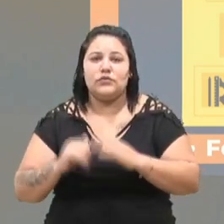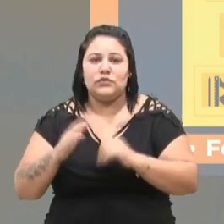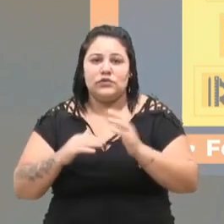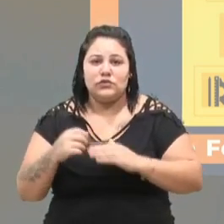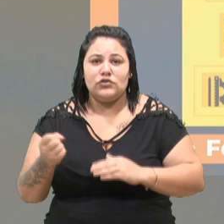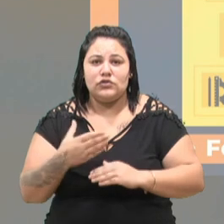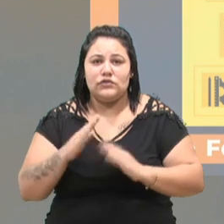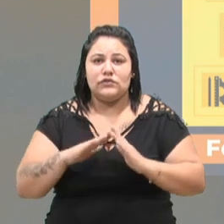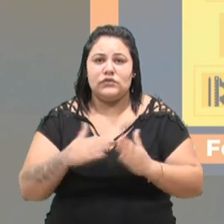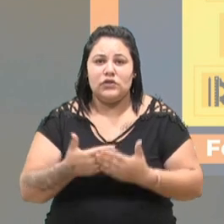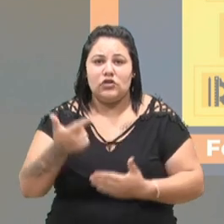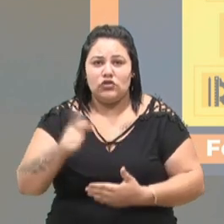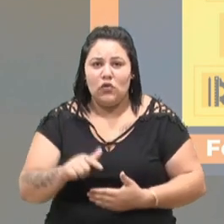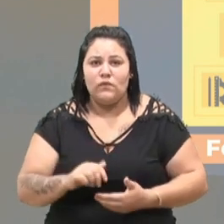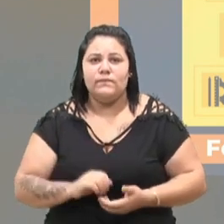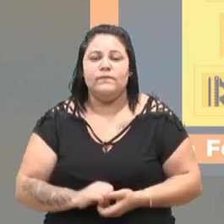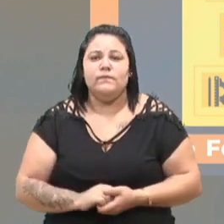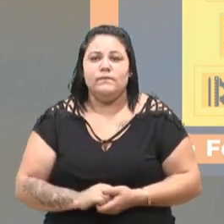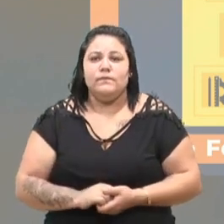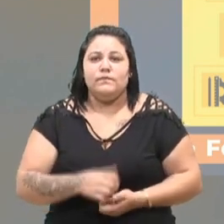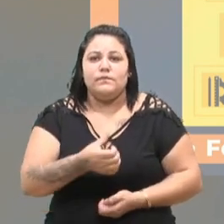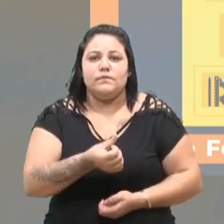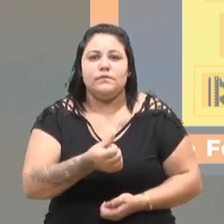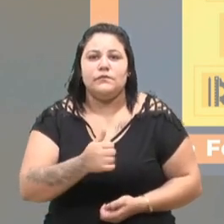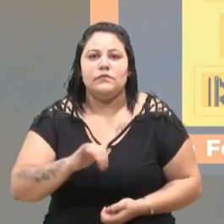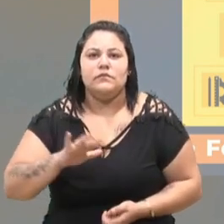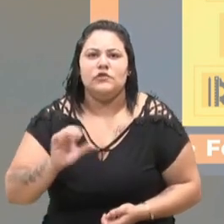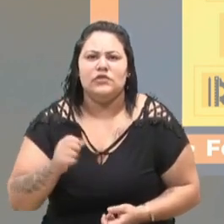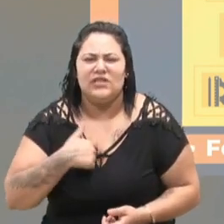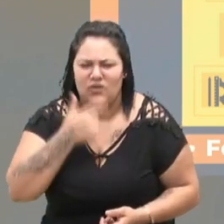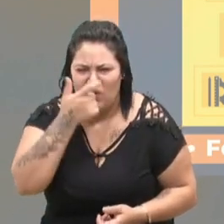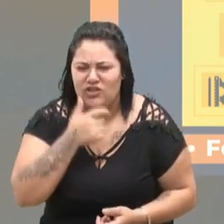Nesse slide. 6 milhões, eu acho que é um só.